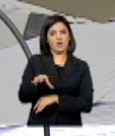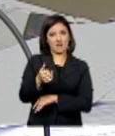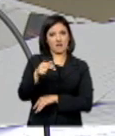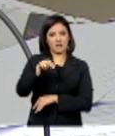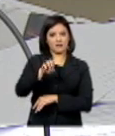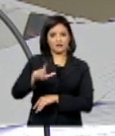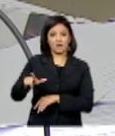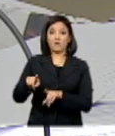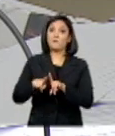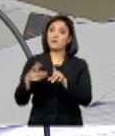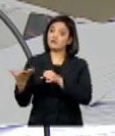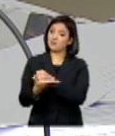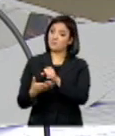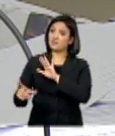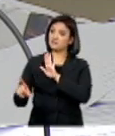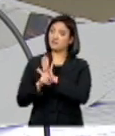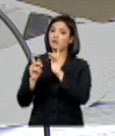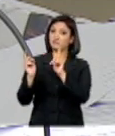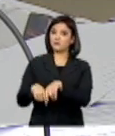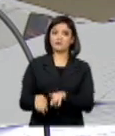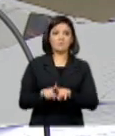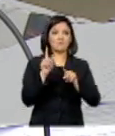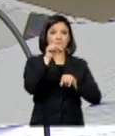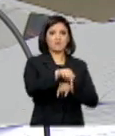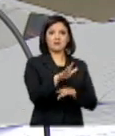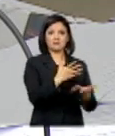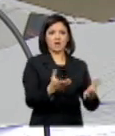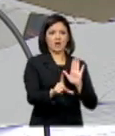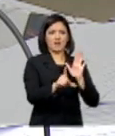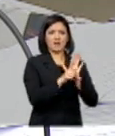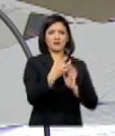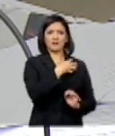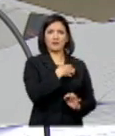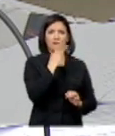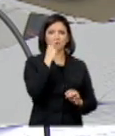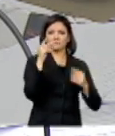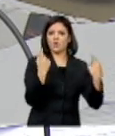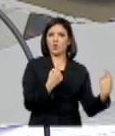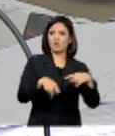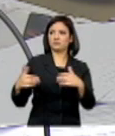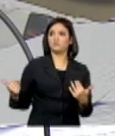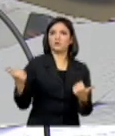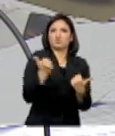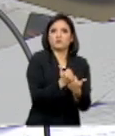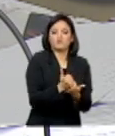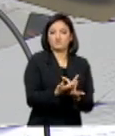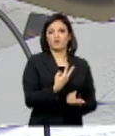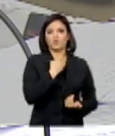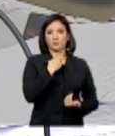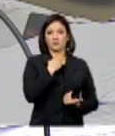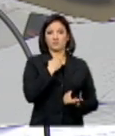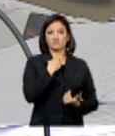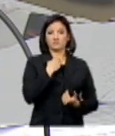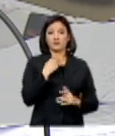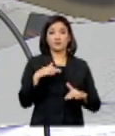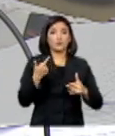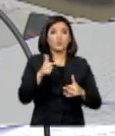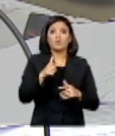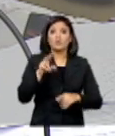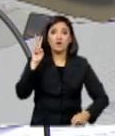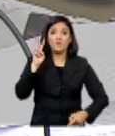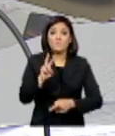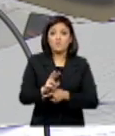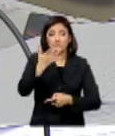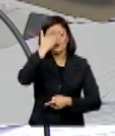federal que permite porque o que diz aqui não fala ou não prevê uma proteção maior do consumidor